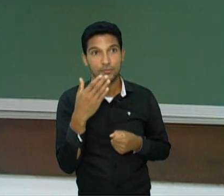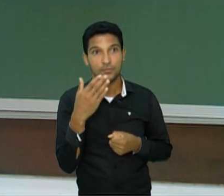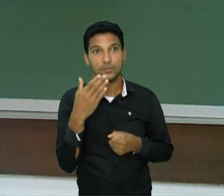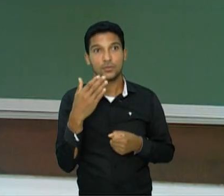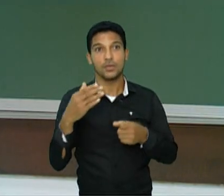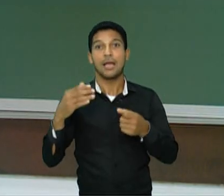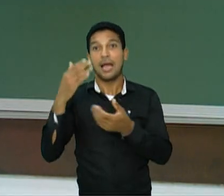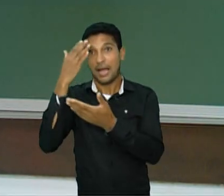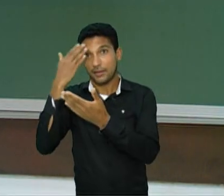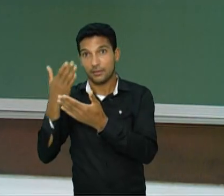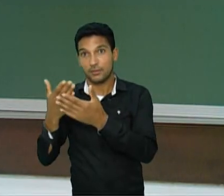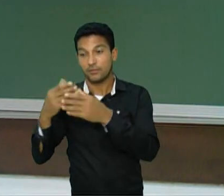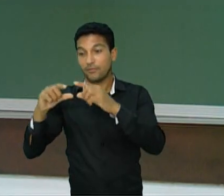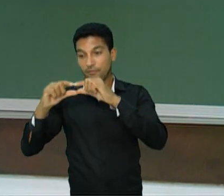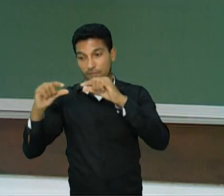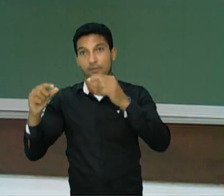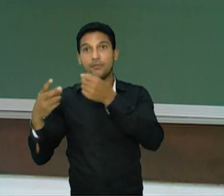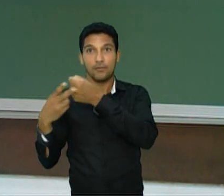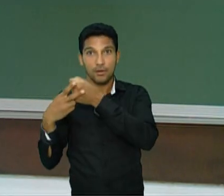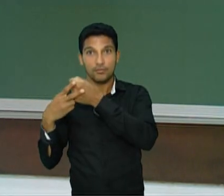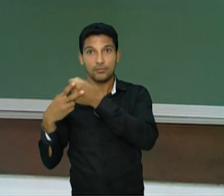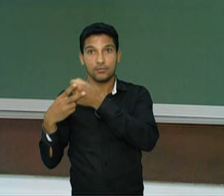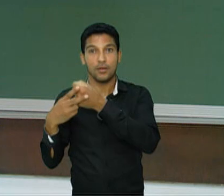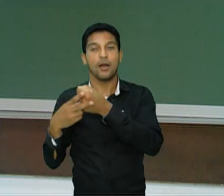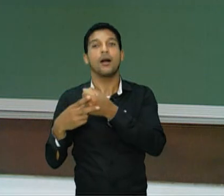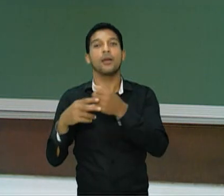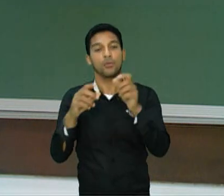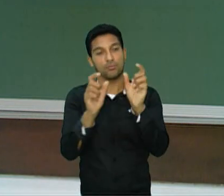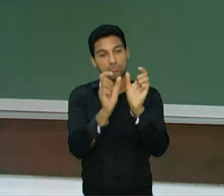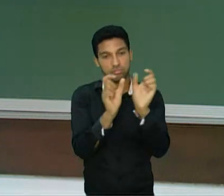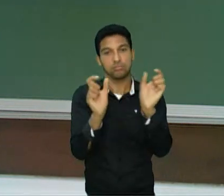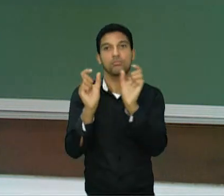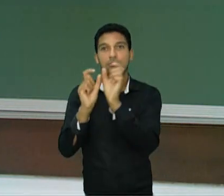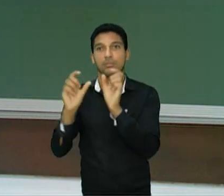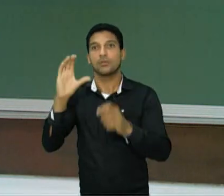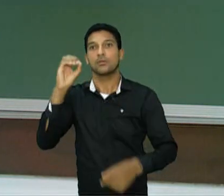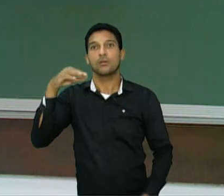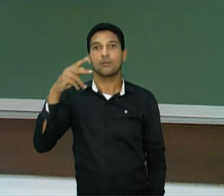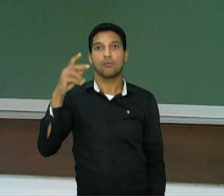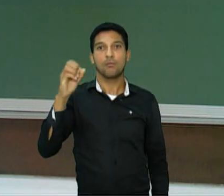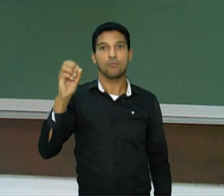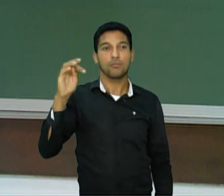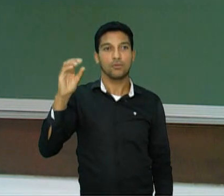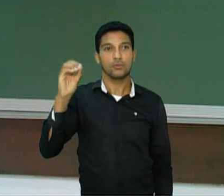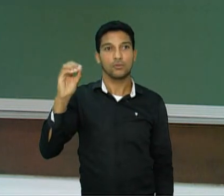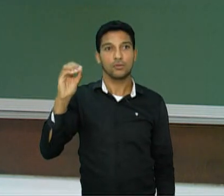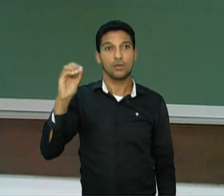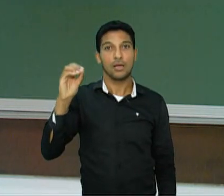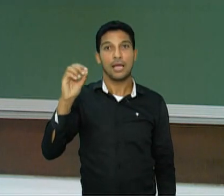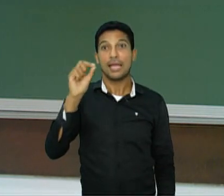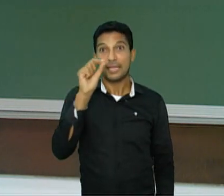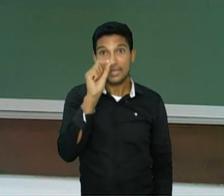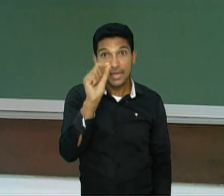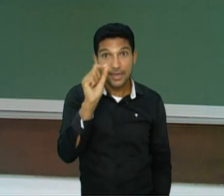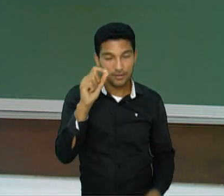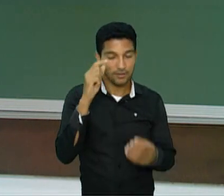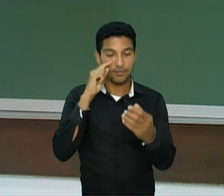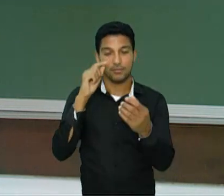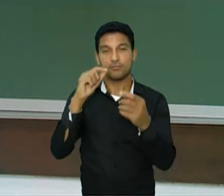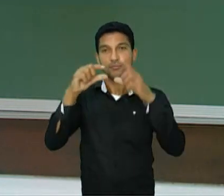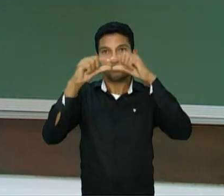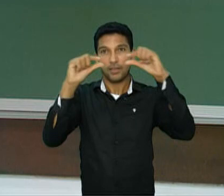uma oração, um período composto. Que você acredite, bem provável que seja uma subordinada. O que geralmente é